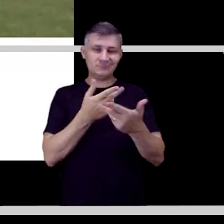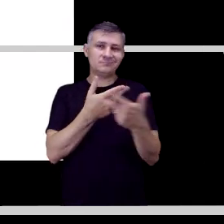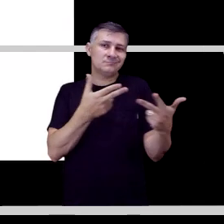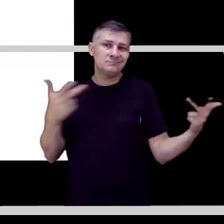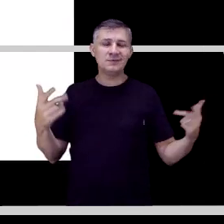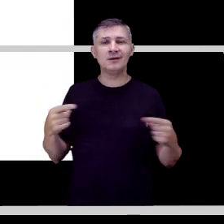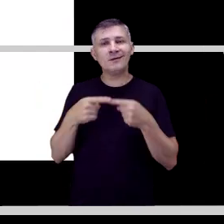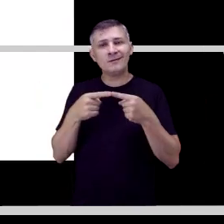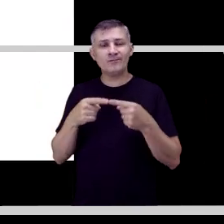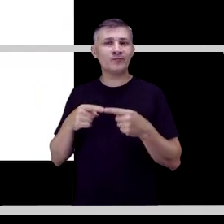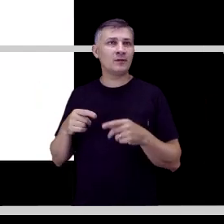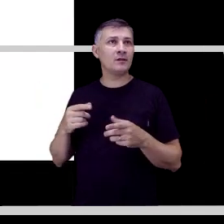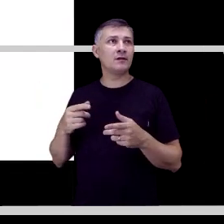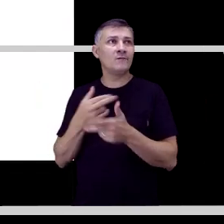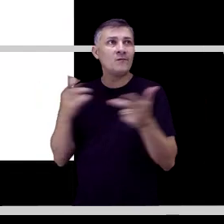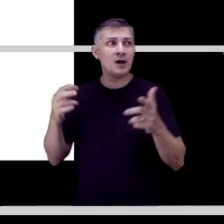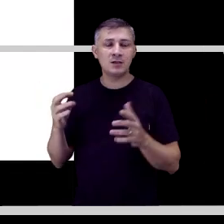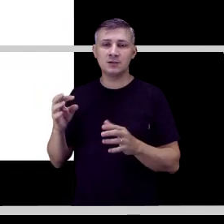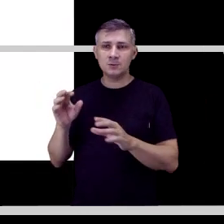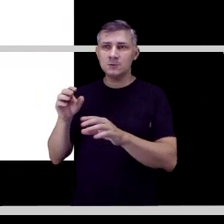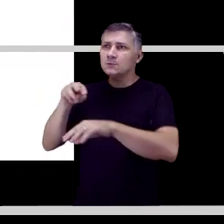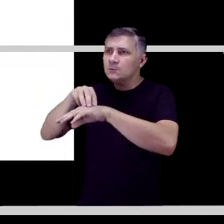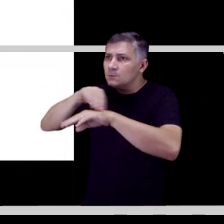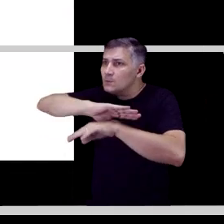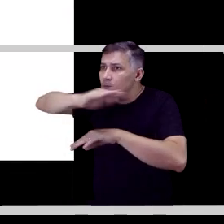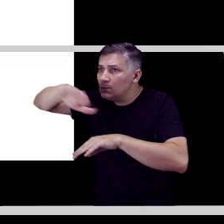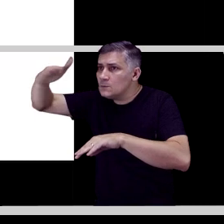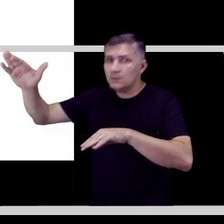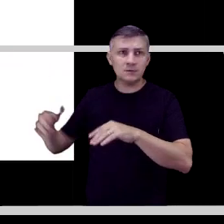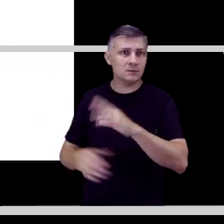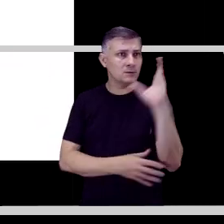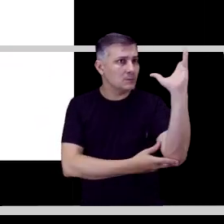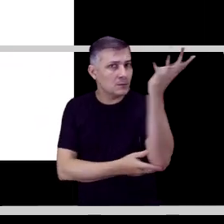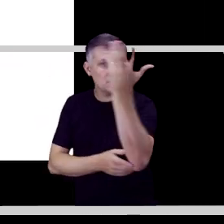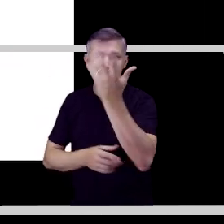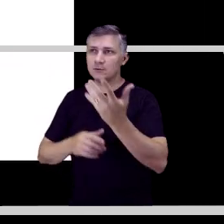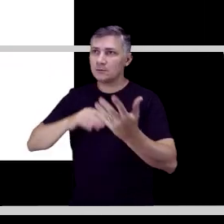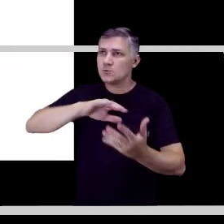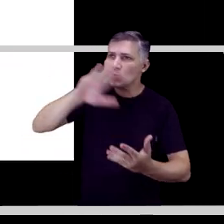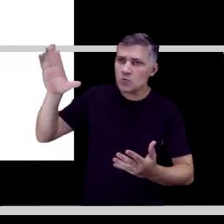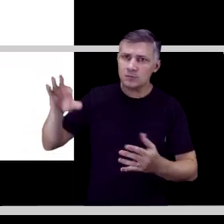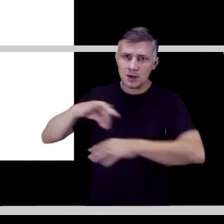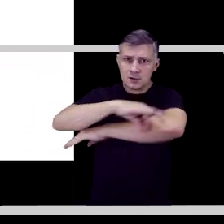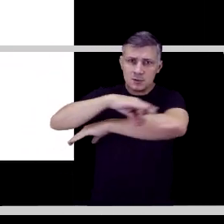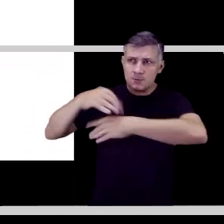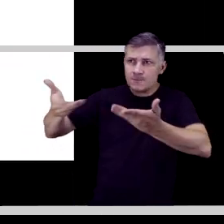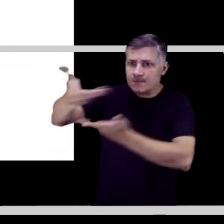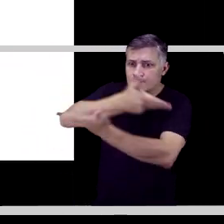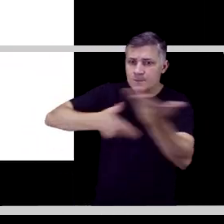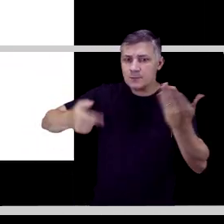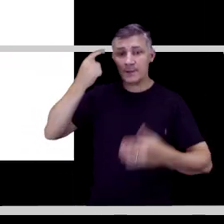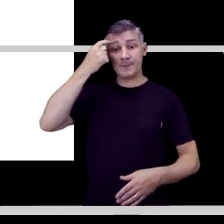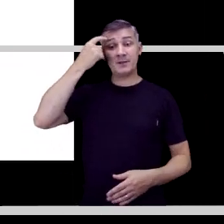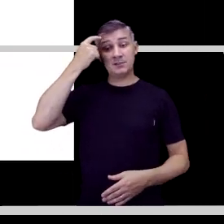Né? Então, inspirado nessa relação que o Rio traz entre uma né, uma conformação